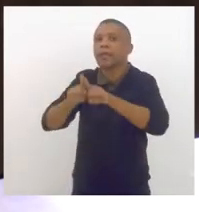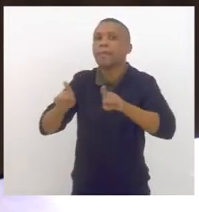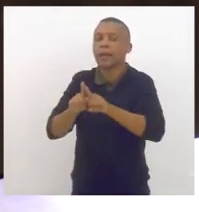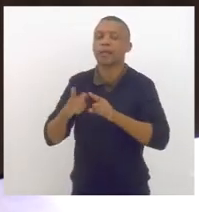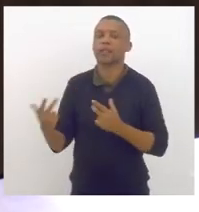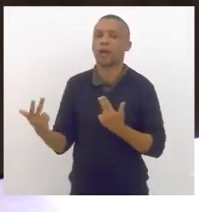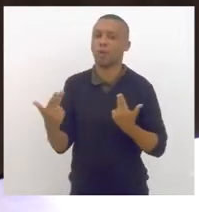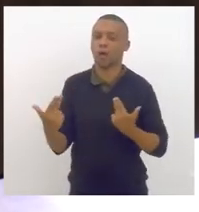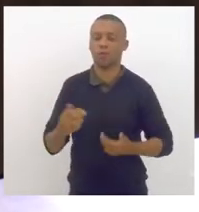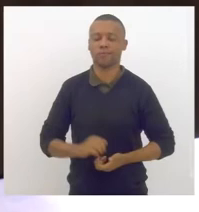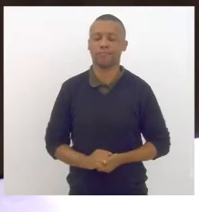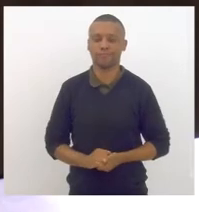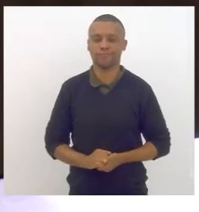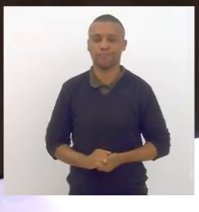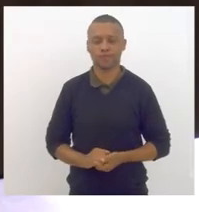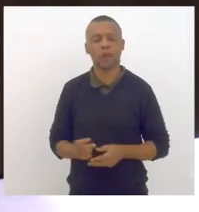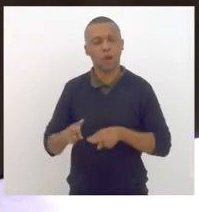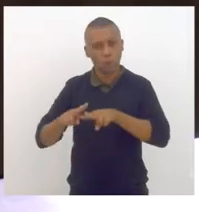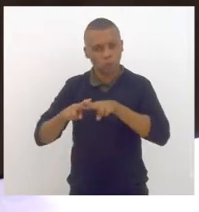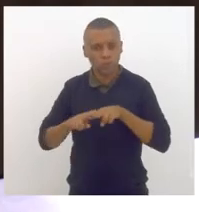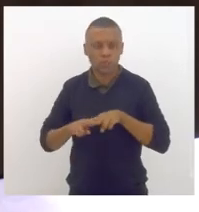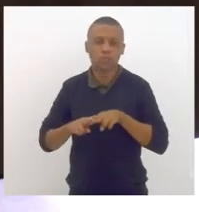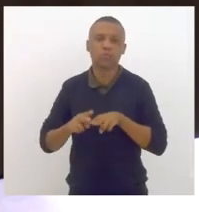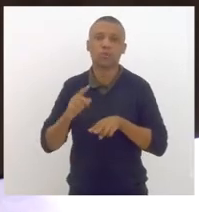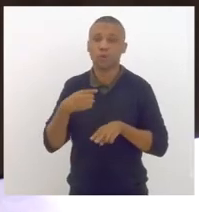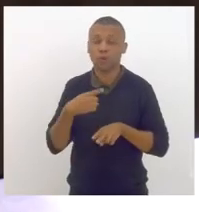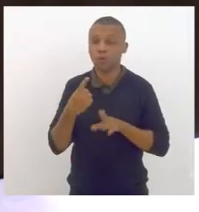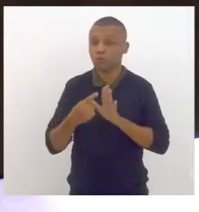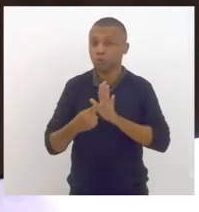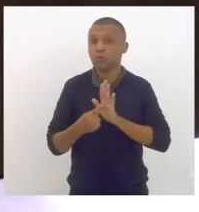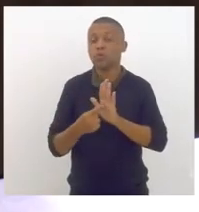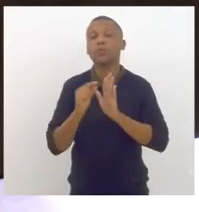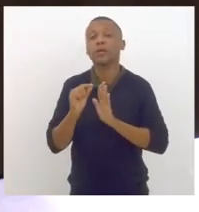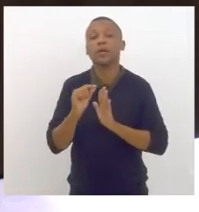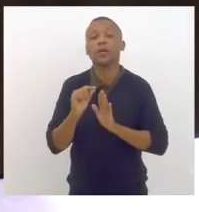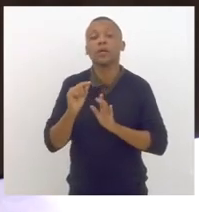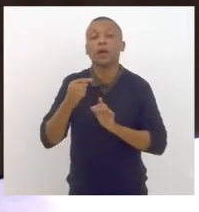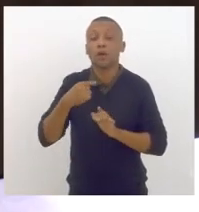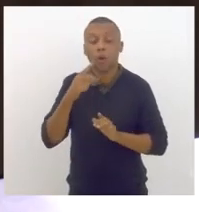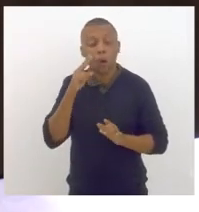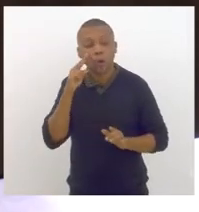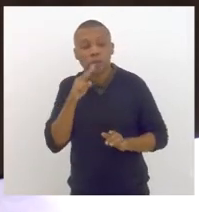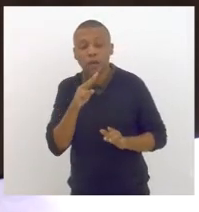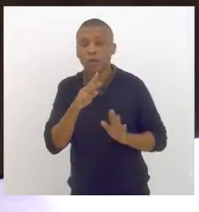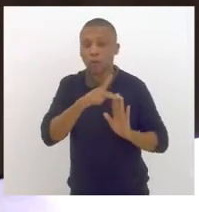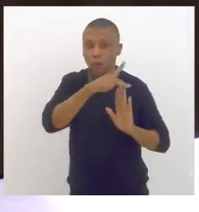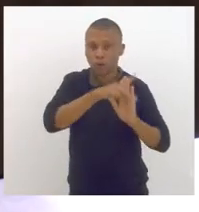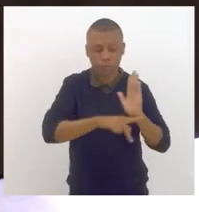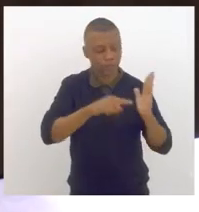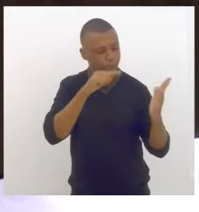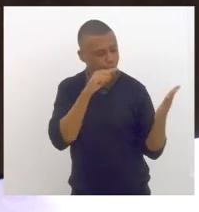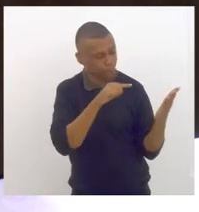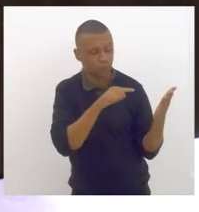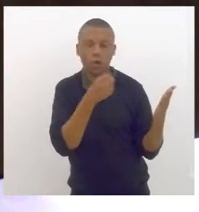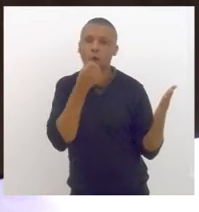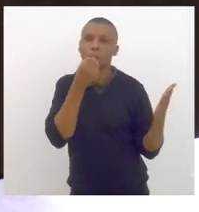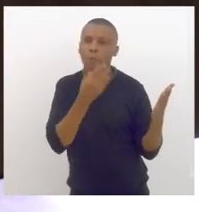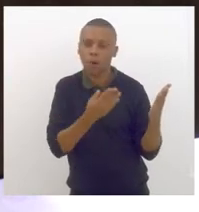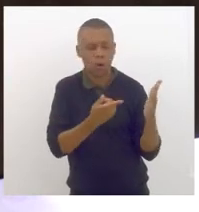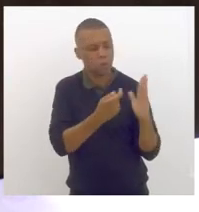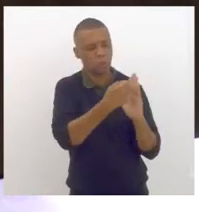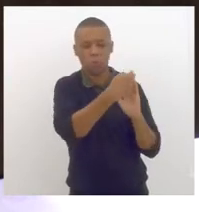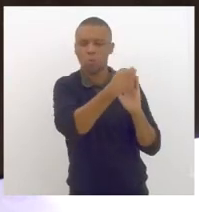via de consequência, senhor presidente, estou dando, porque considero o projeto bom, bem